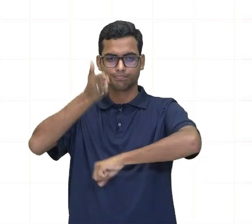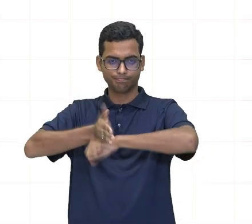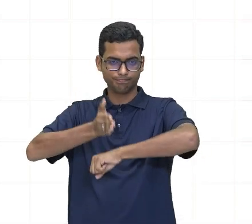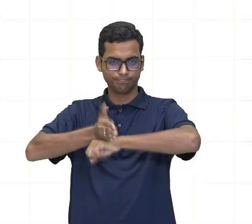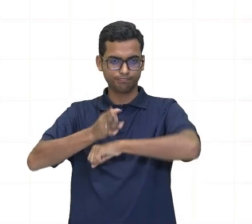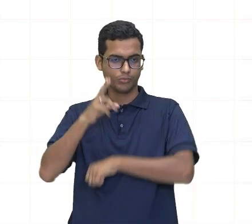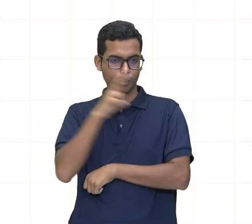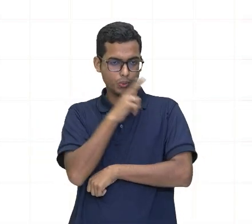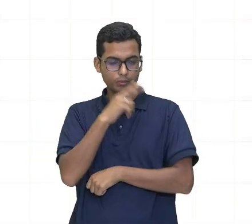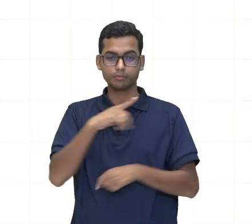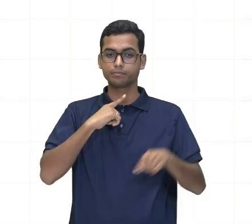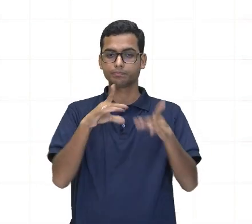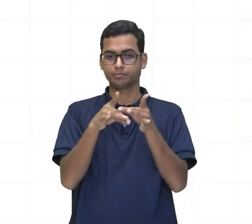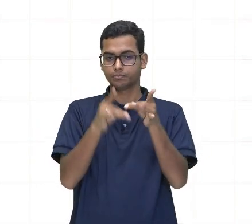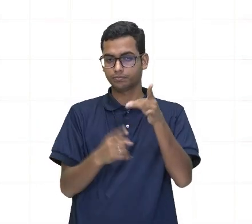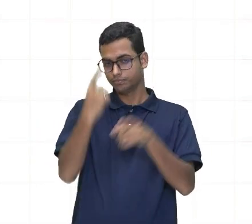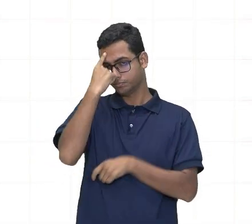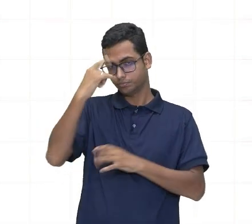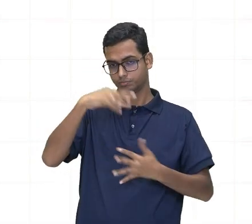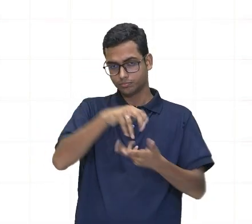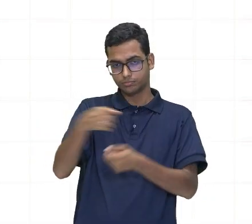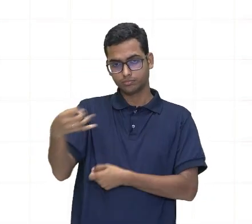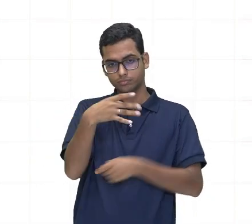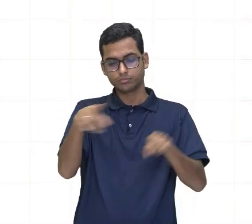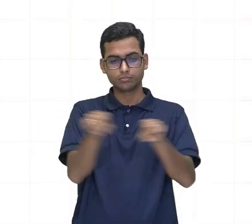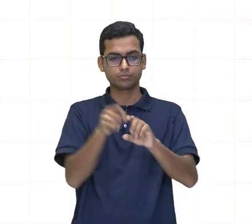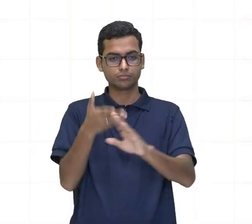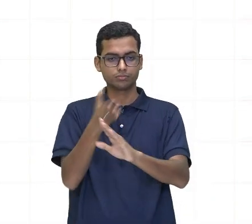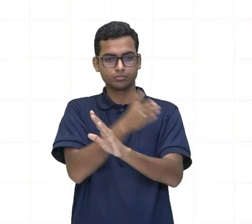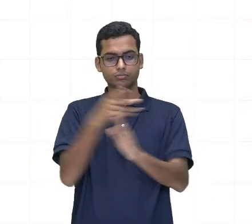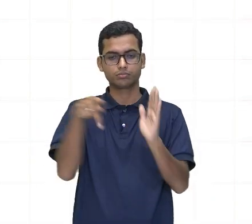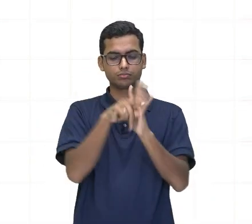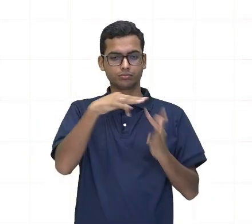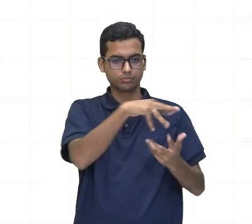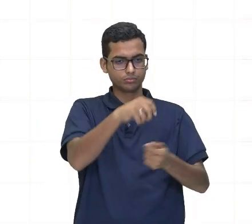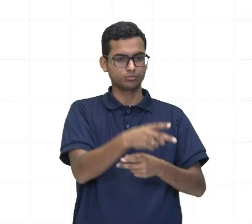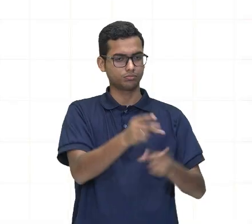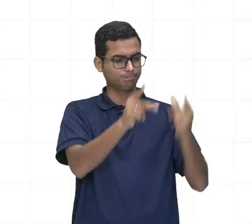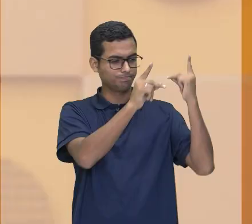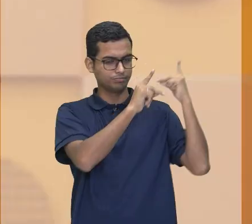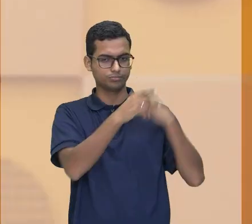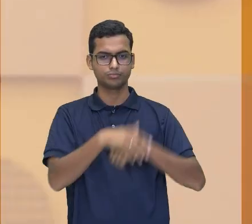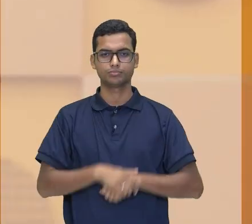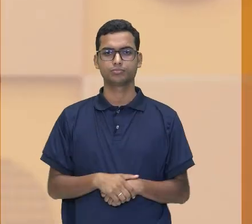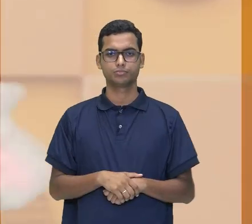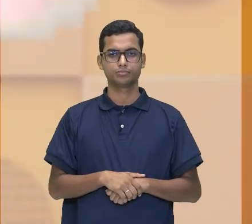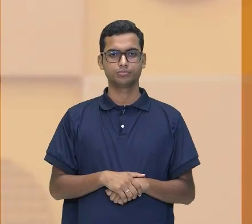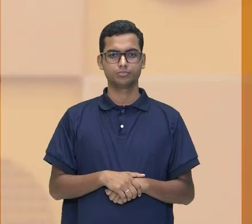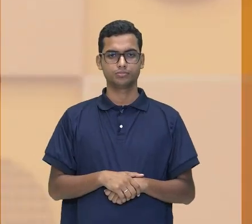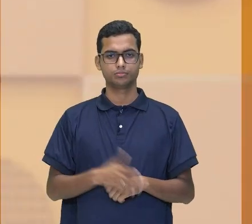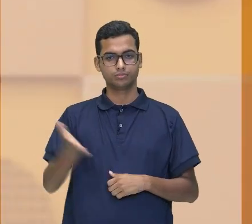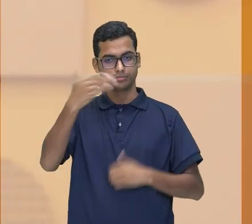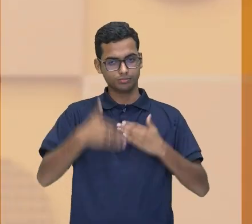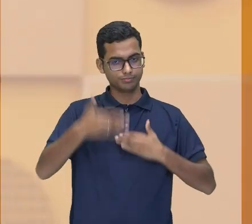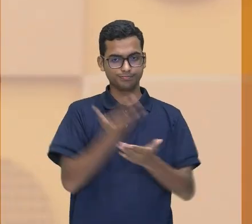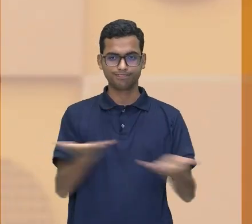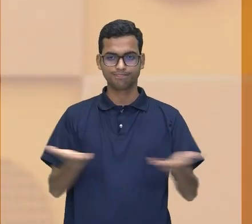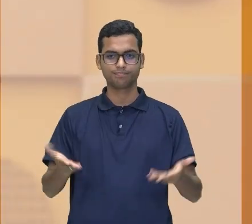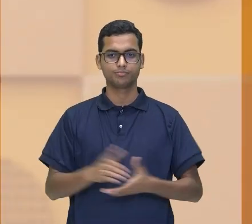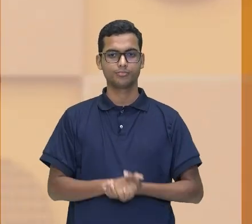aula, a ideia de mundo novo antes do mundo antigo. Vamos à nossa